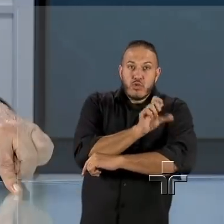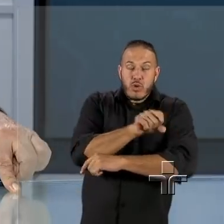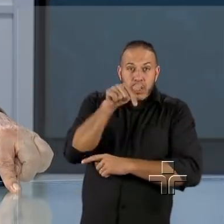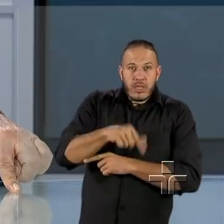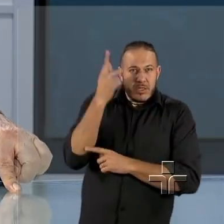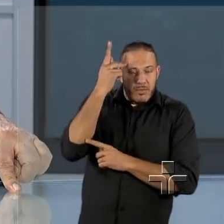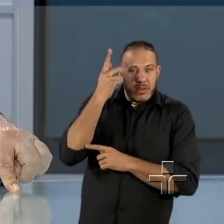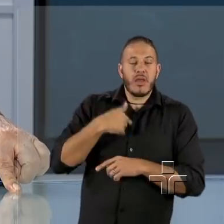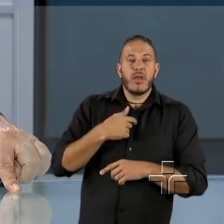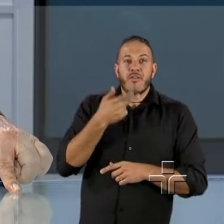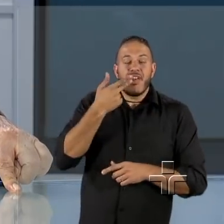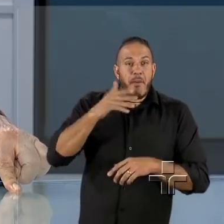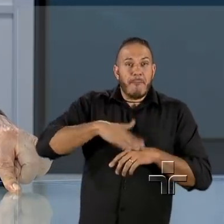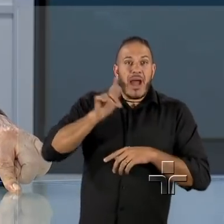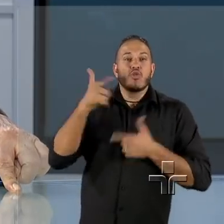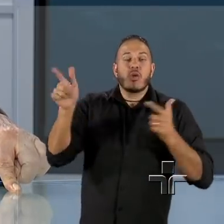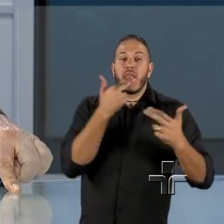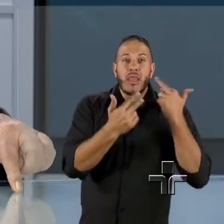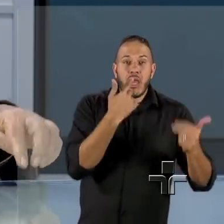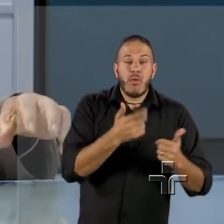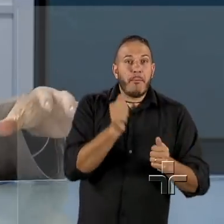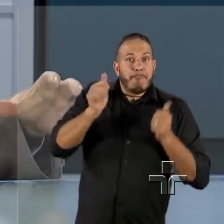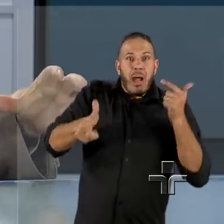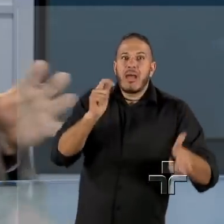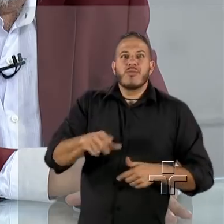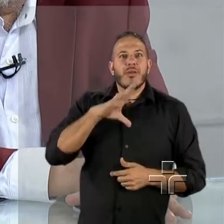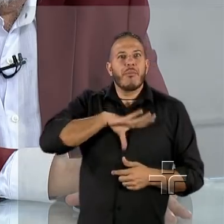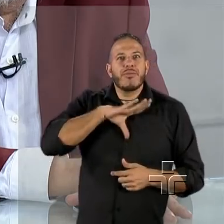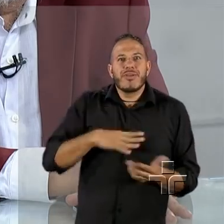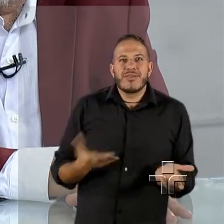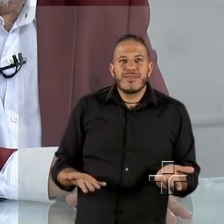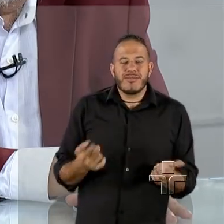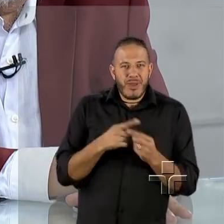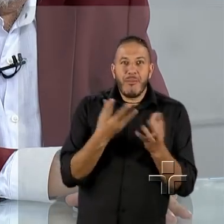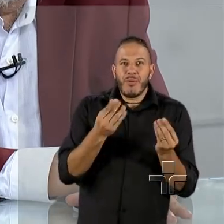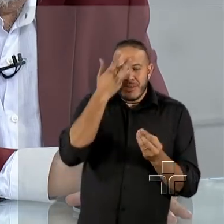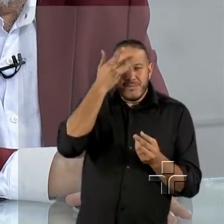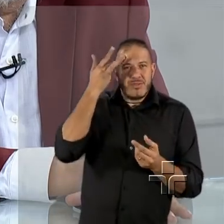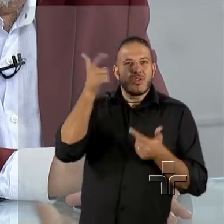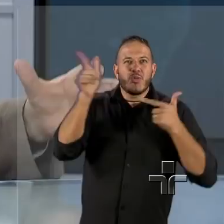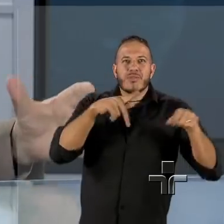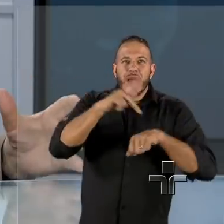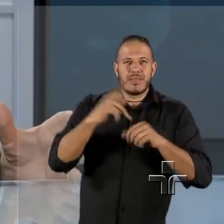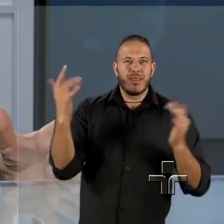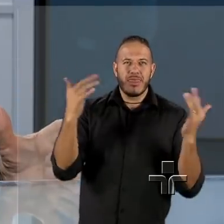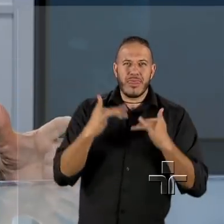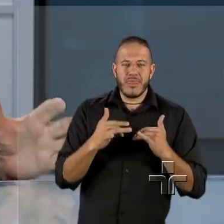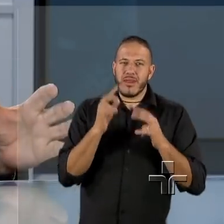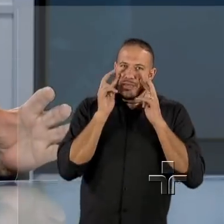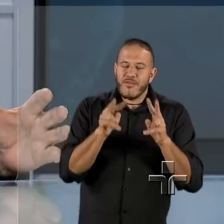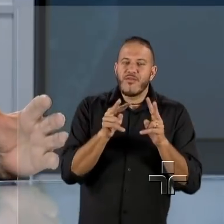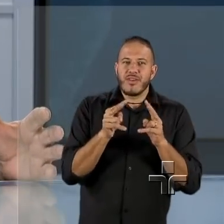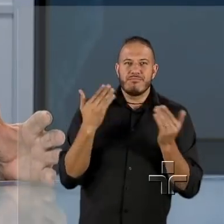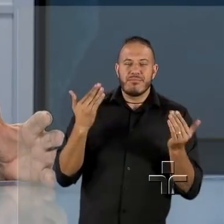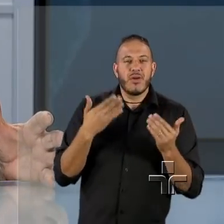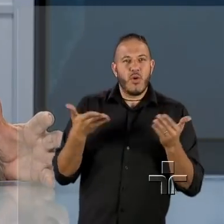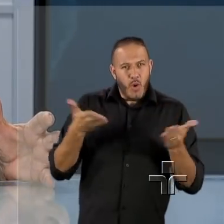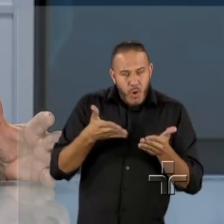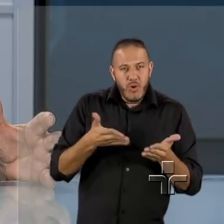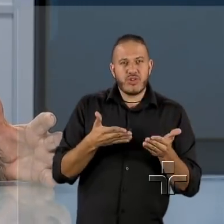uma dificuldade em relação a isso. Mas talvez passe se o Trump não for reeleito, né? Tem uma tensão aí. Olha só,